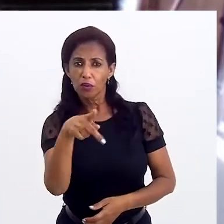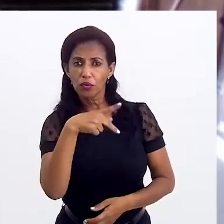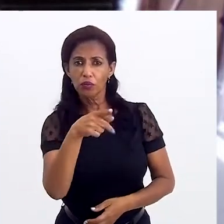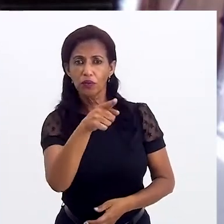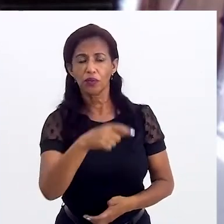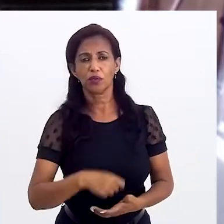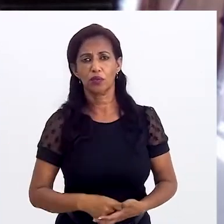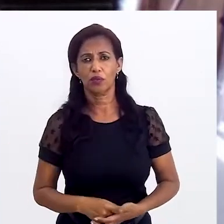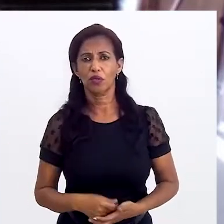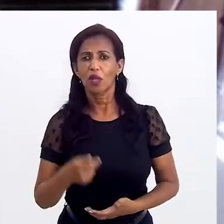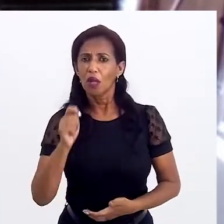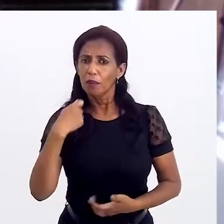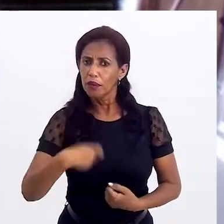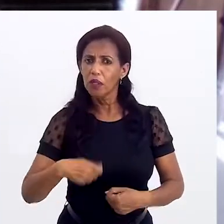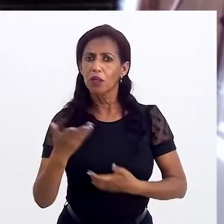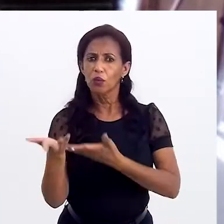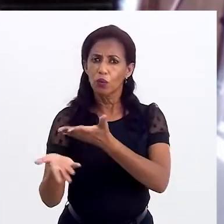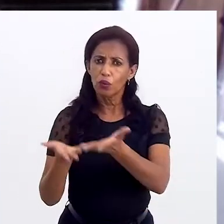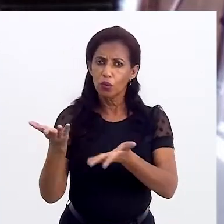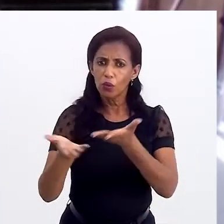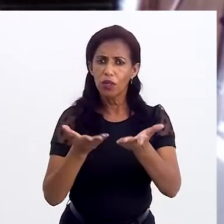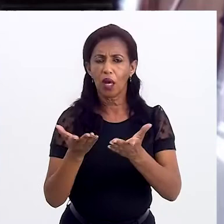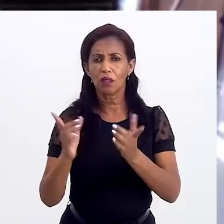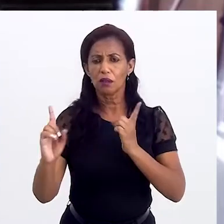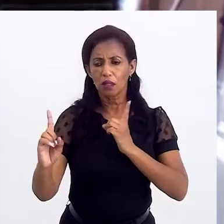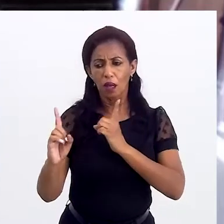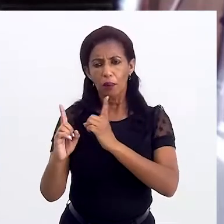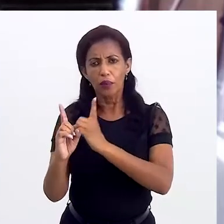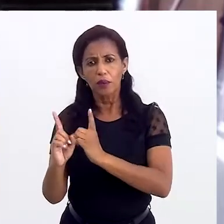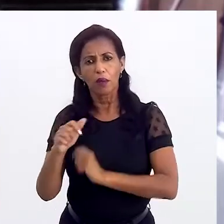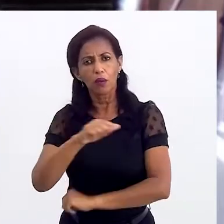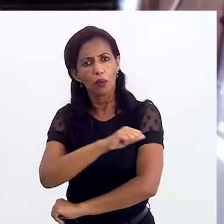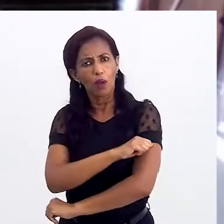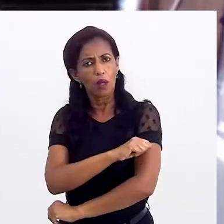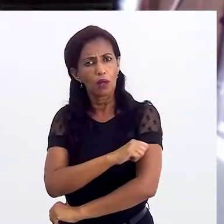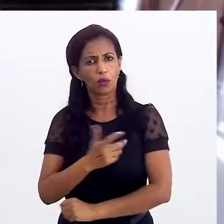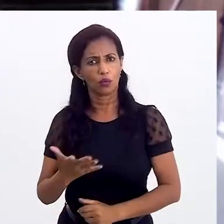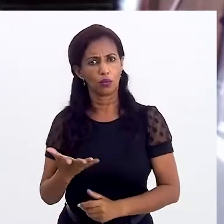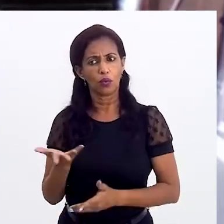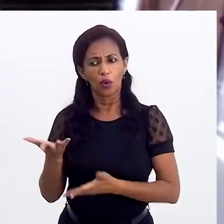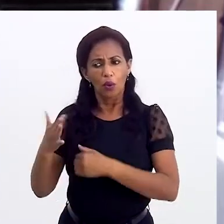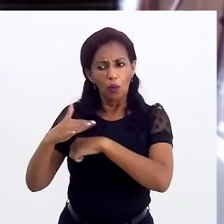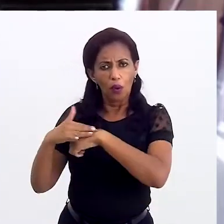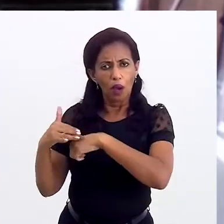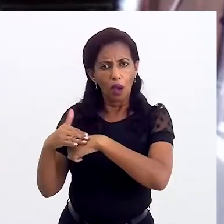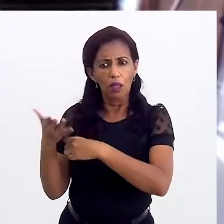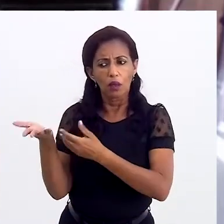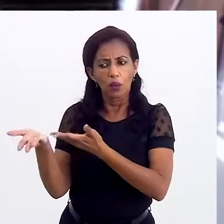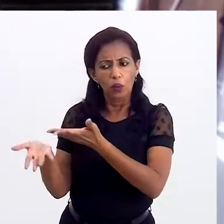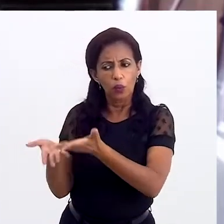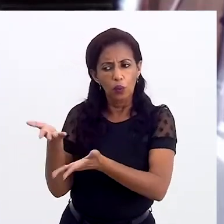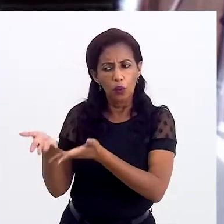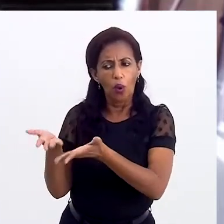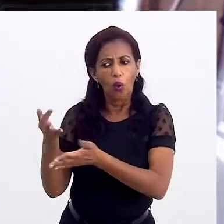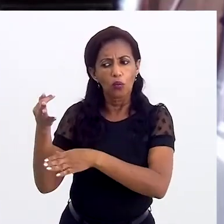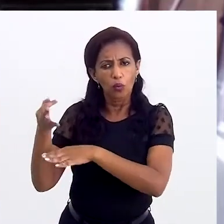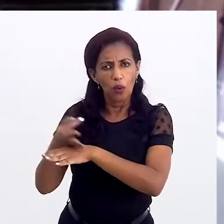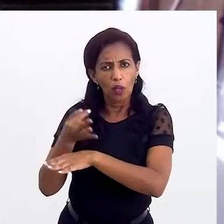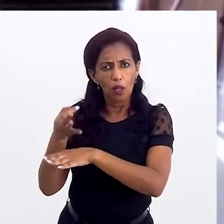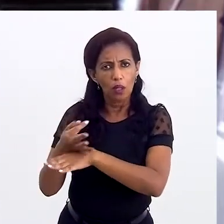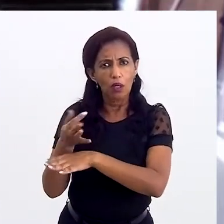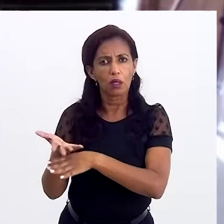mas também com os professores, que tenham muito cuidado, que sempre se aproximem dos seus alunos de forma carinhosa, de